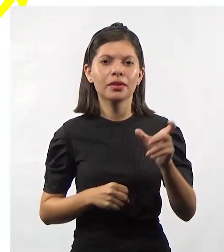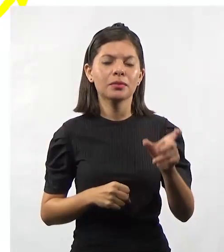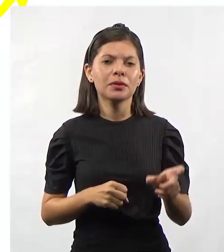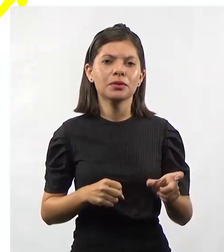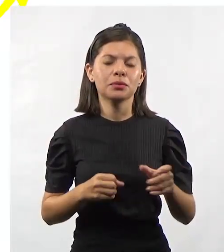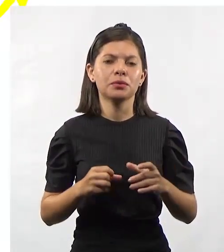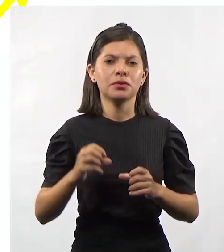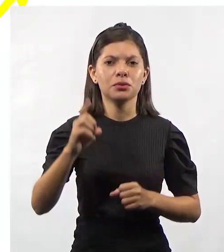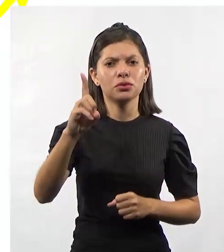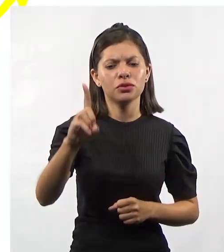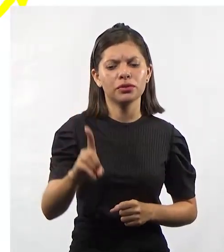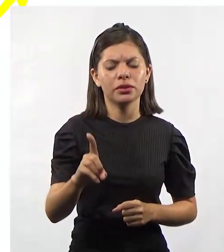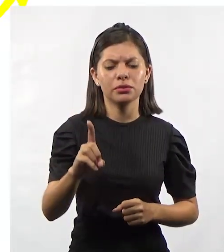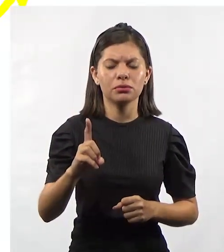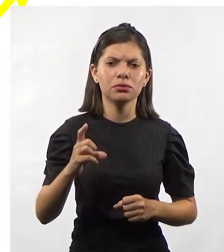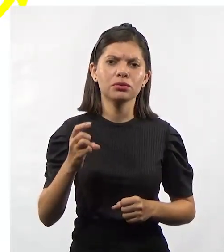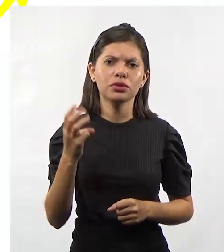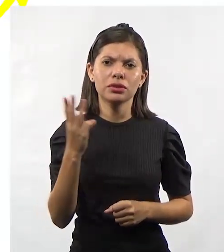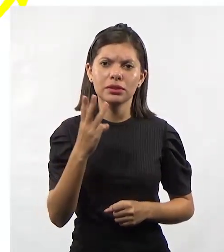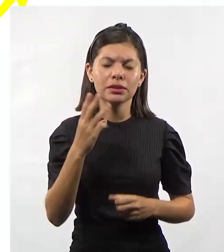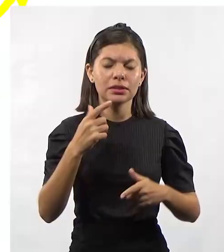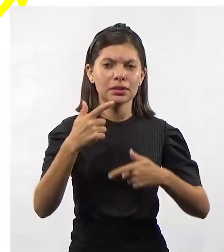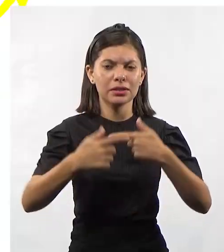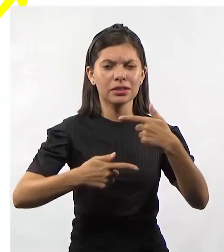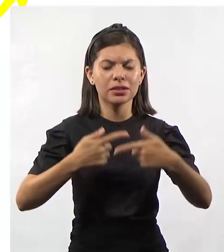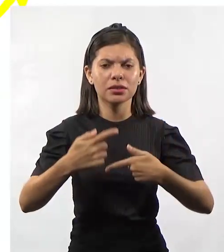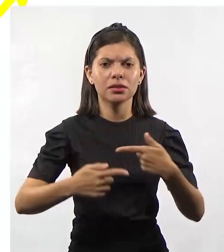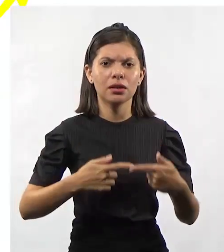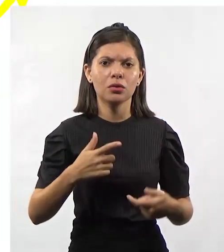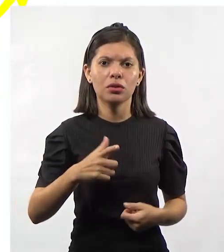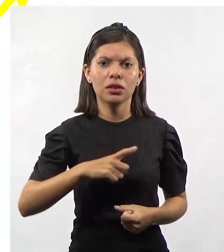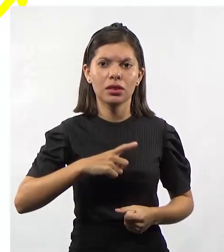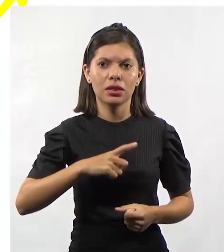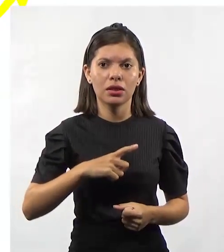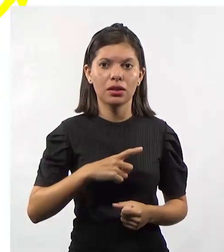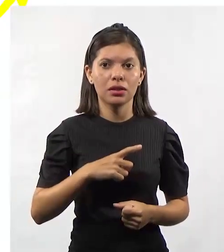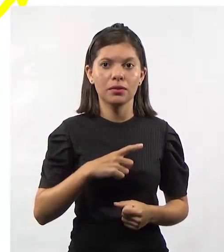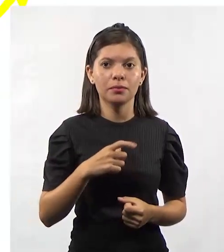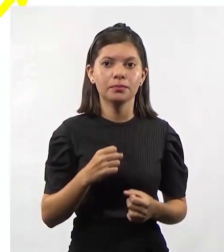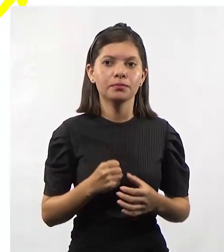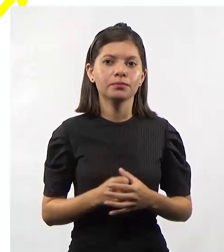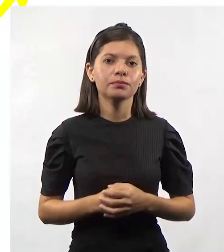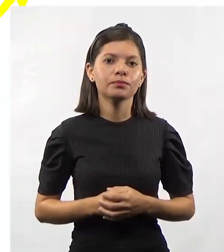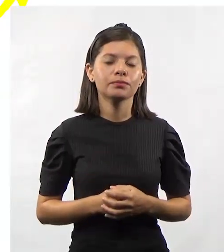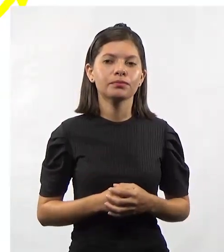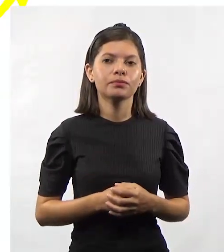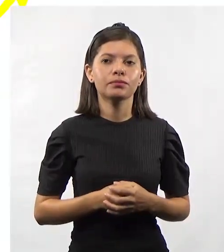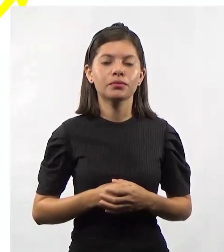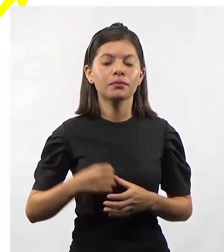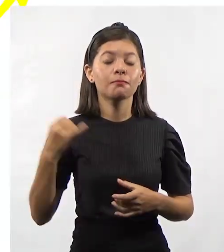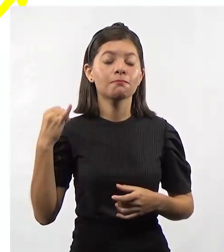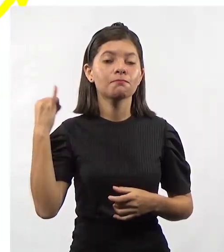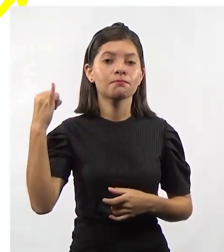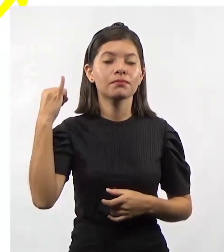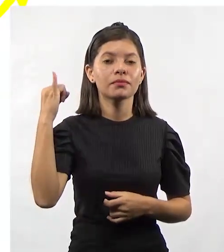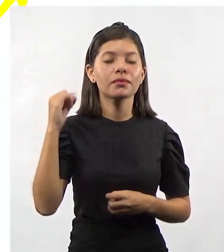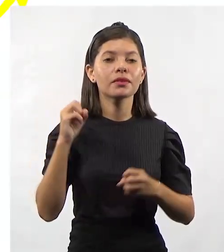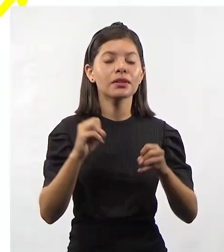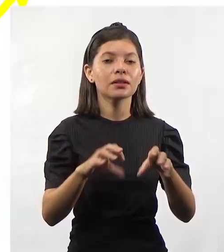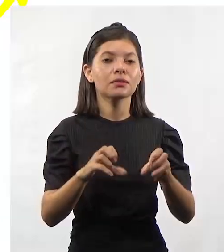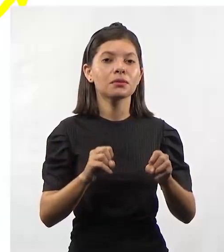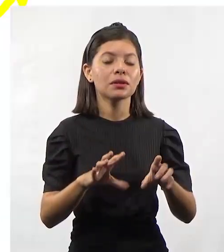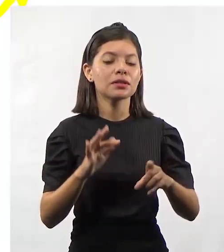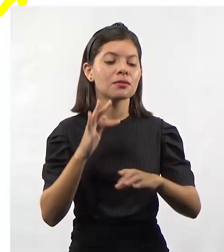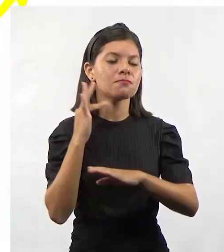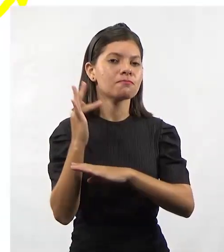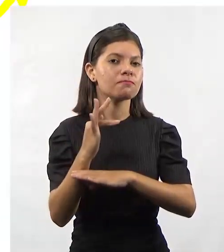Nos direitos de terceira geração, nós temos aqui, né, o reforço da importância dessa